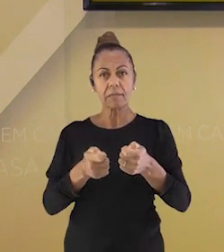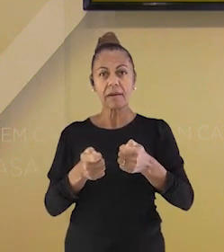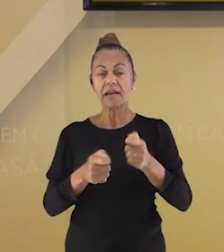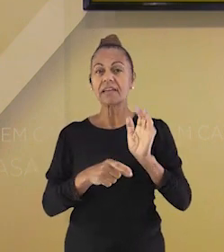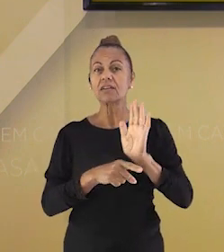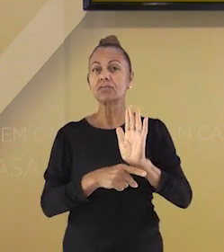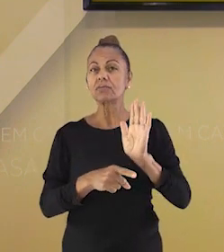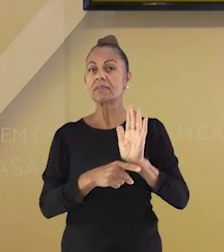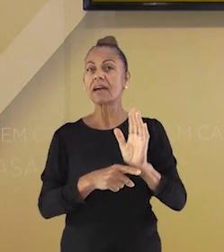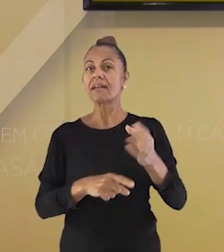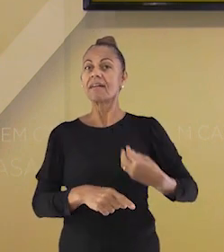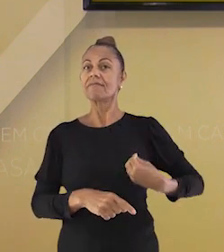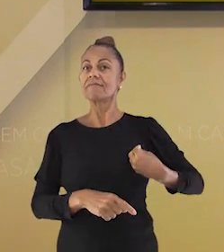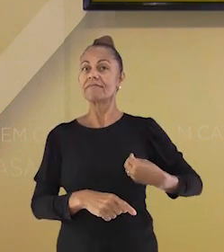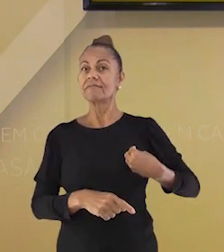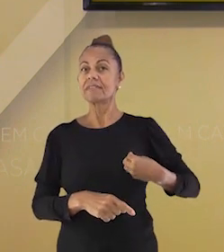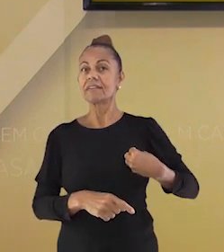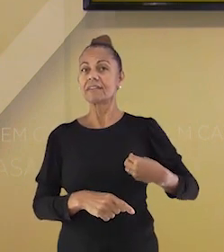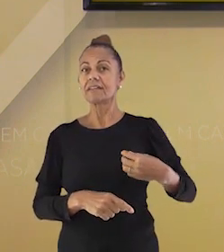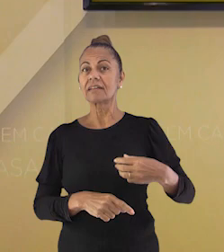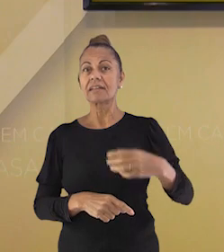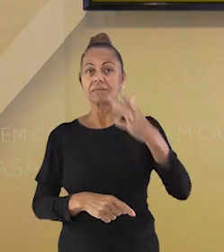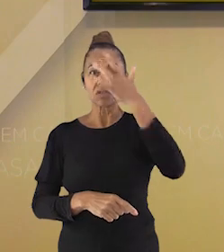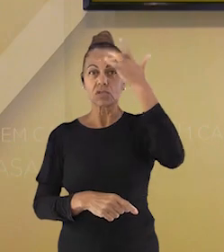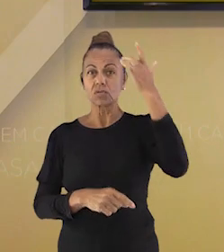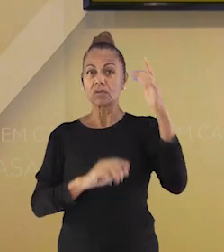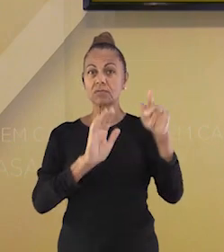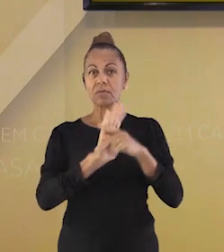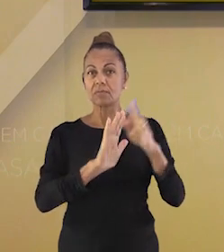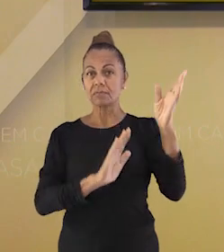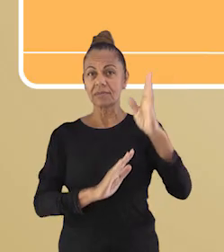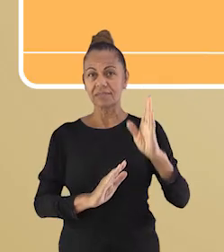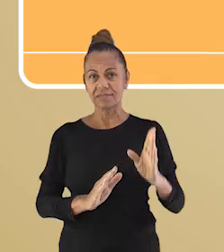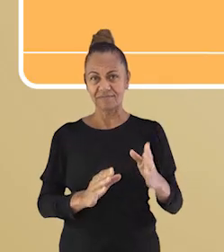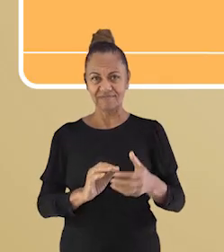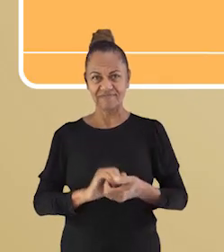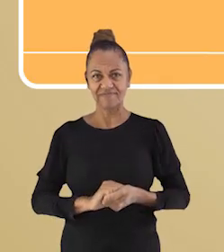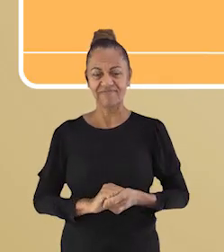dos brasileiros. Vou dar mais um tempinho para vocês fazerem a escrita.